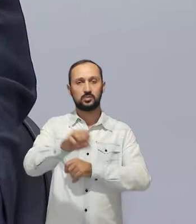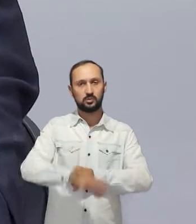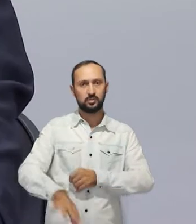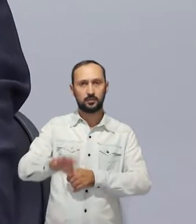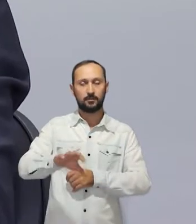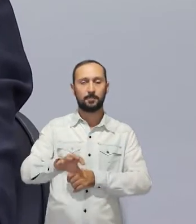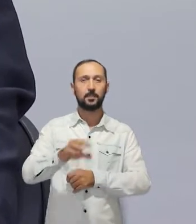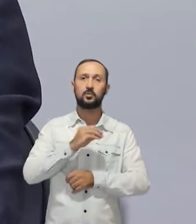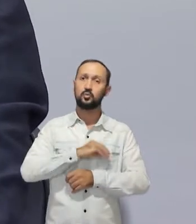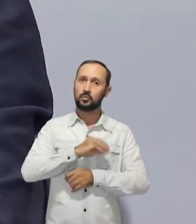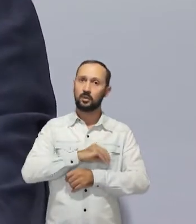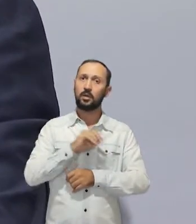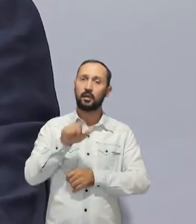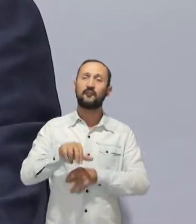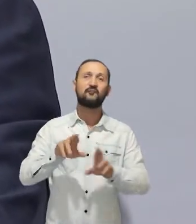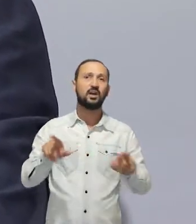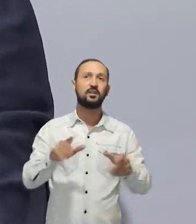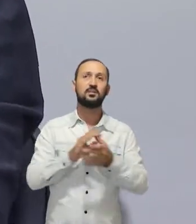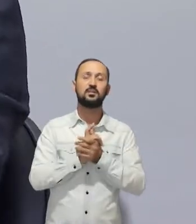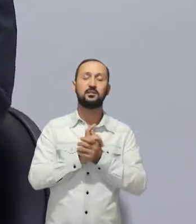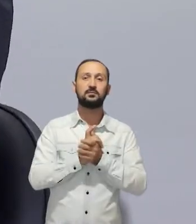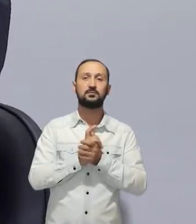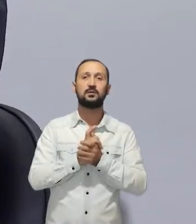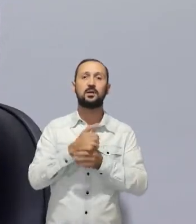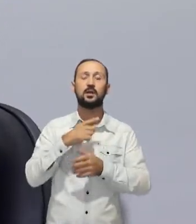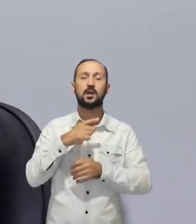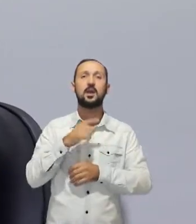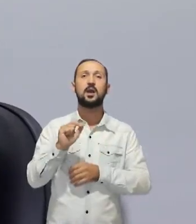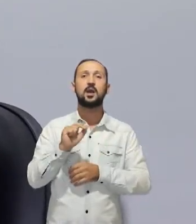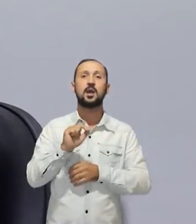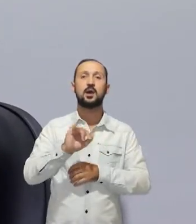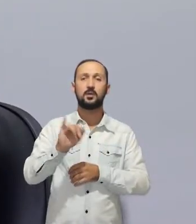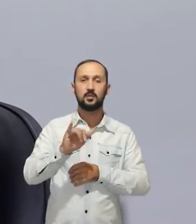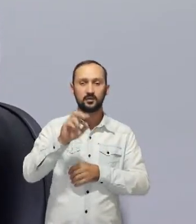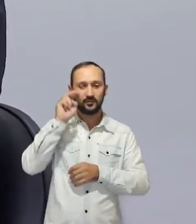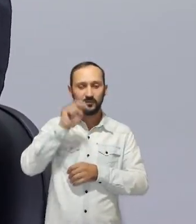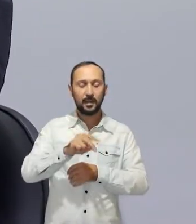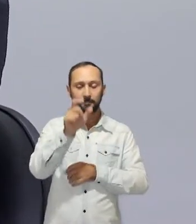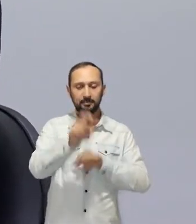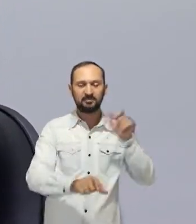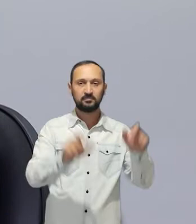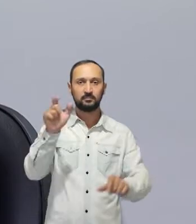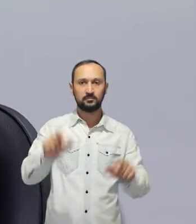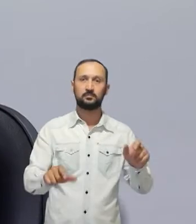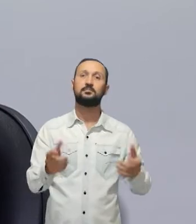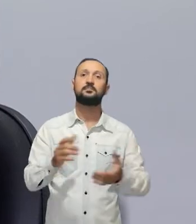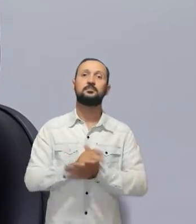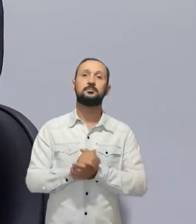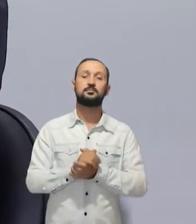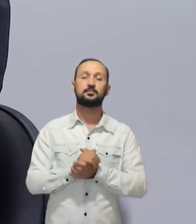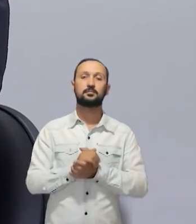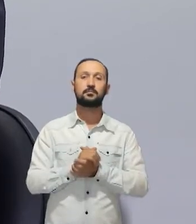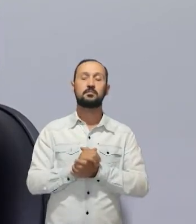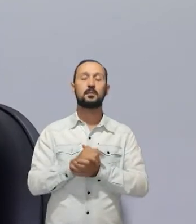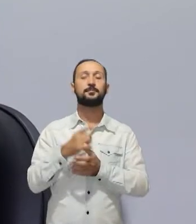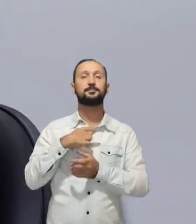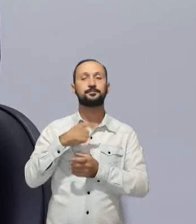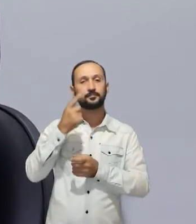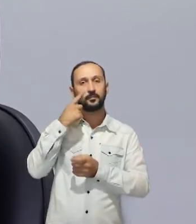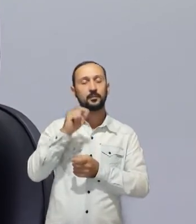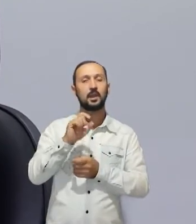renda é diferente. O imposto de renda é o único tributo que efetivamente olha a pessoa. E ao olhar a pessoa, ele verifica a